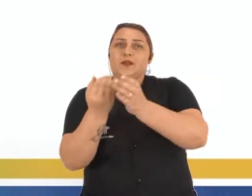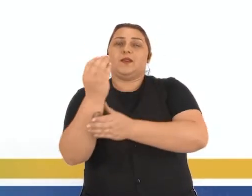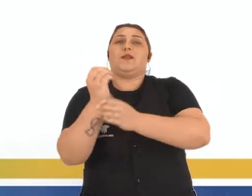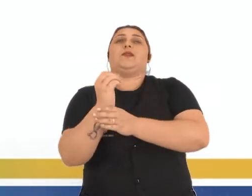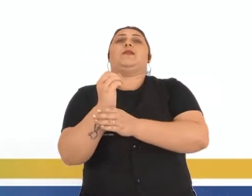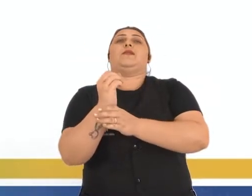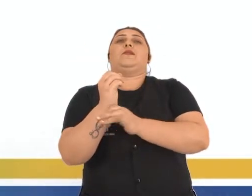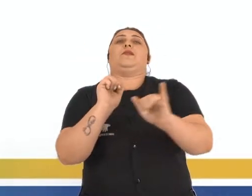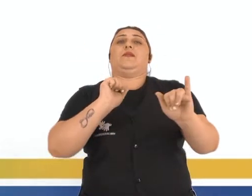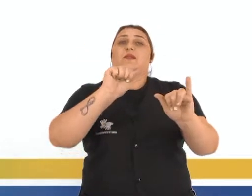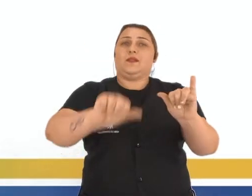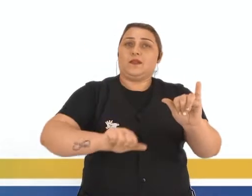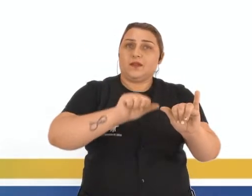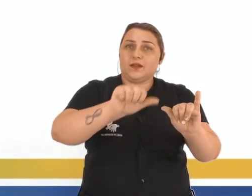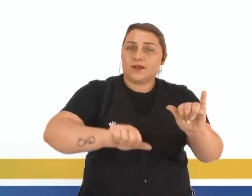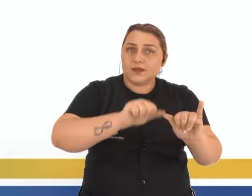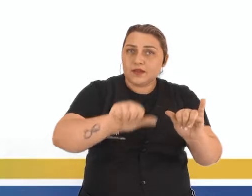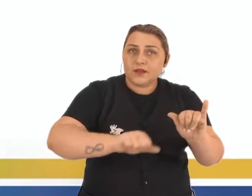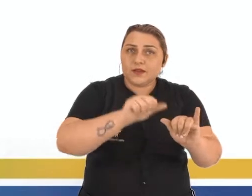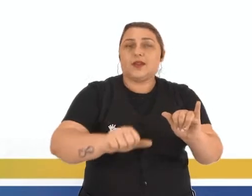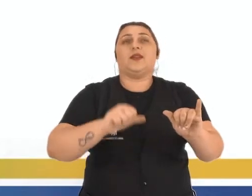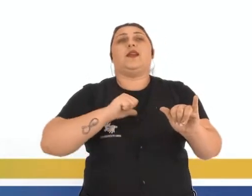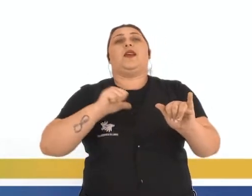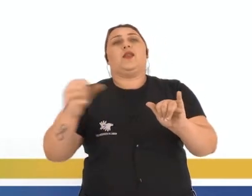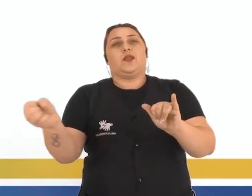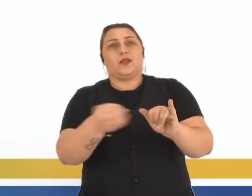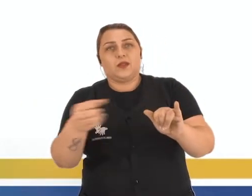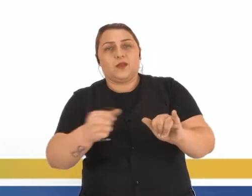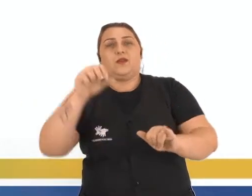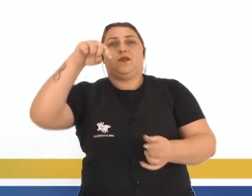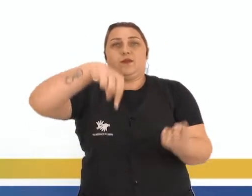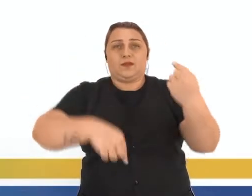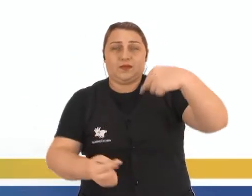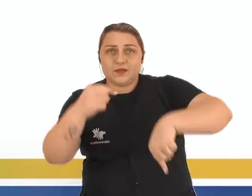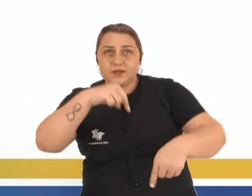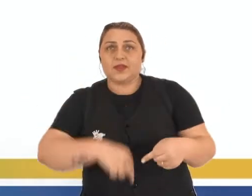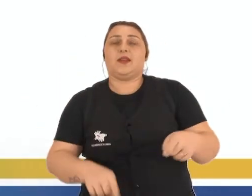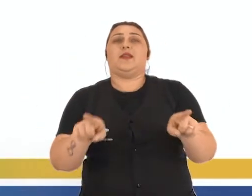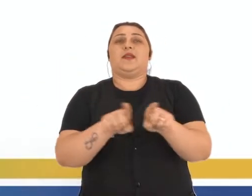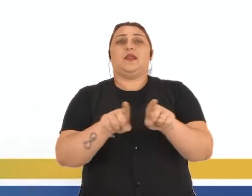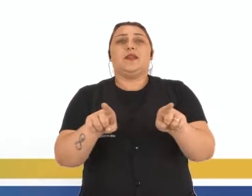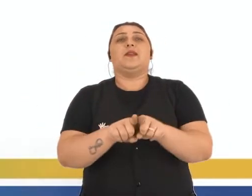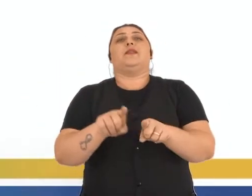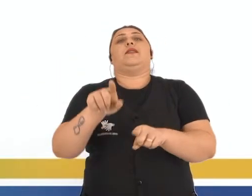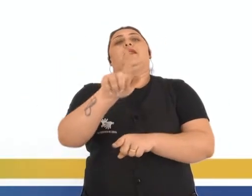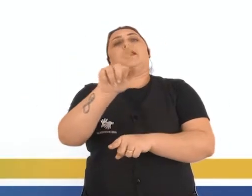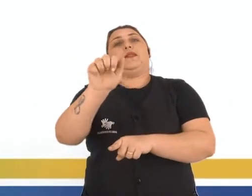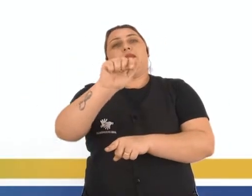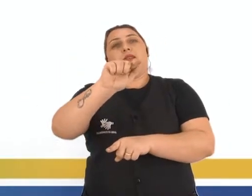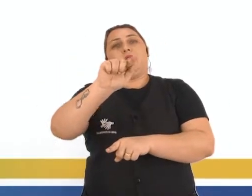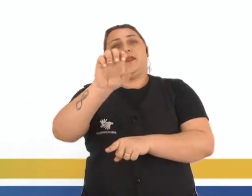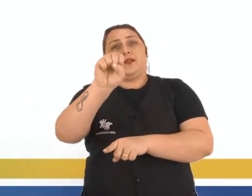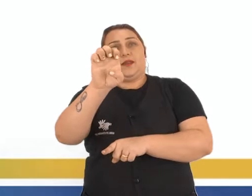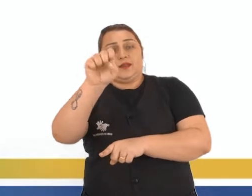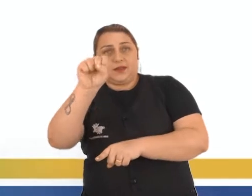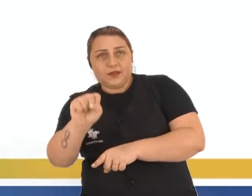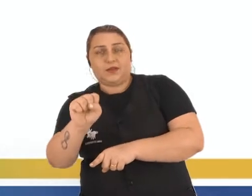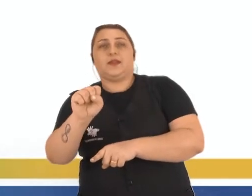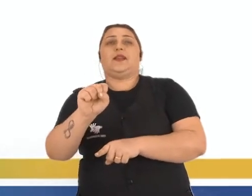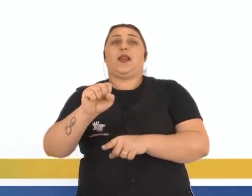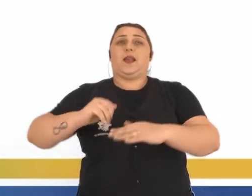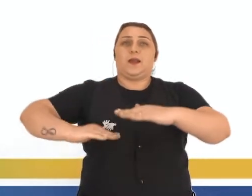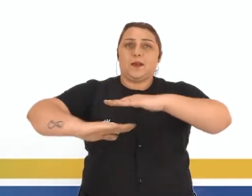química. A gente vai ter a formação de novas substâncias, a gente vai ter a formação de gases, então isso é uma reação química. Ali embaixo a gente